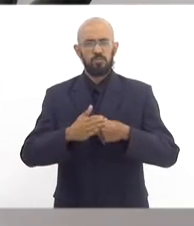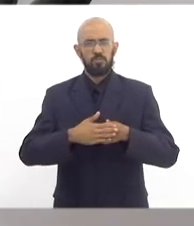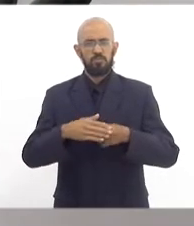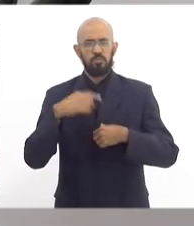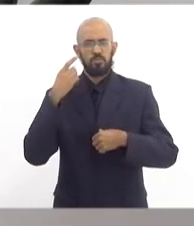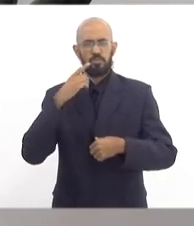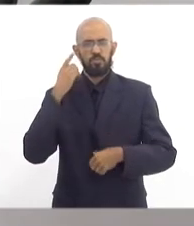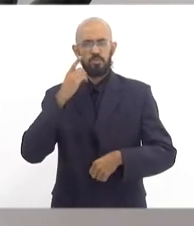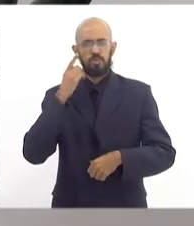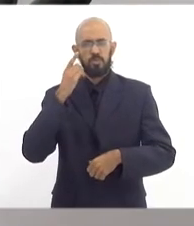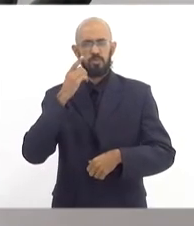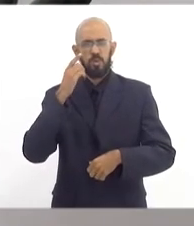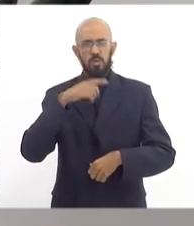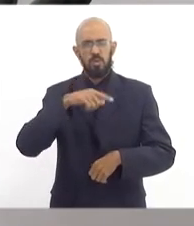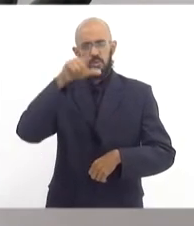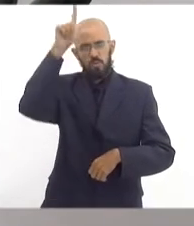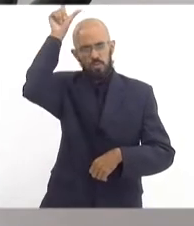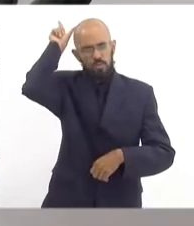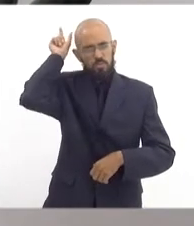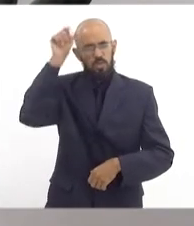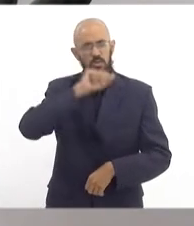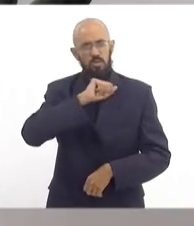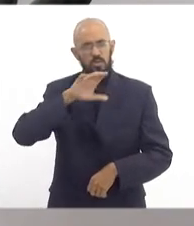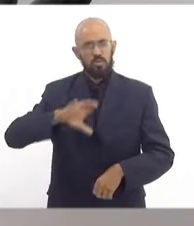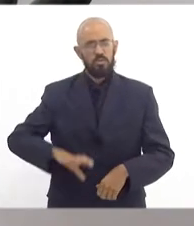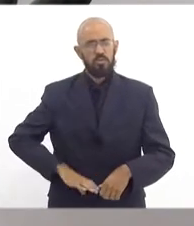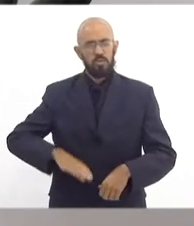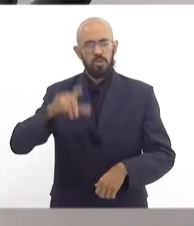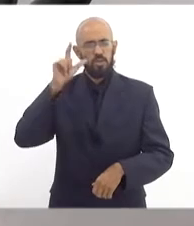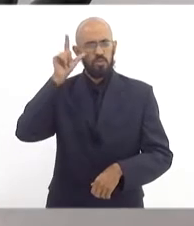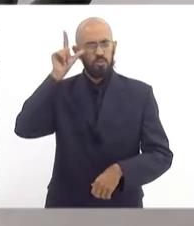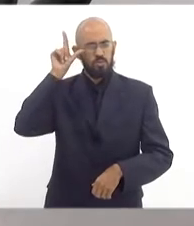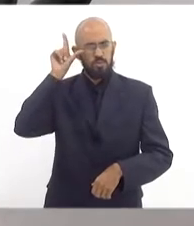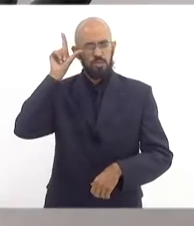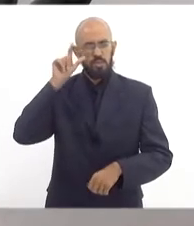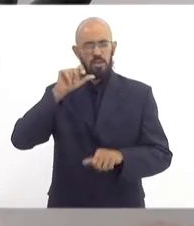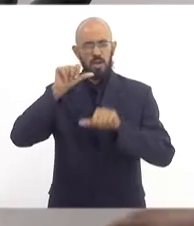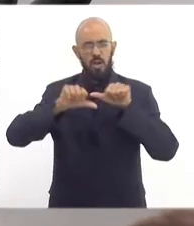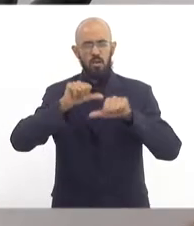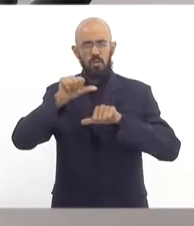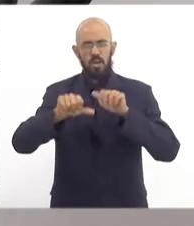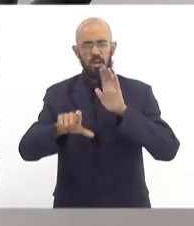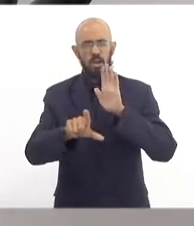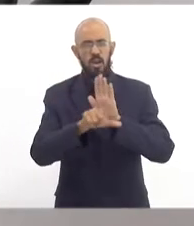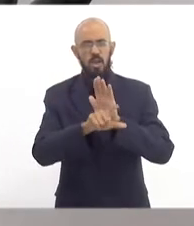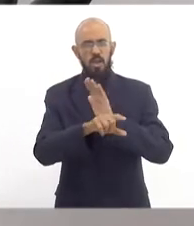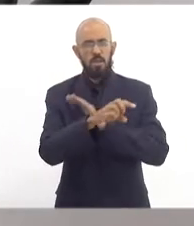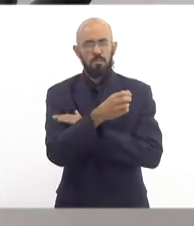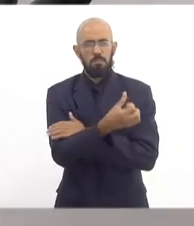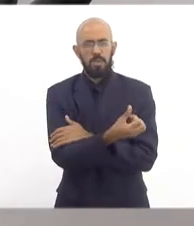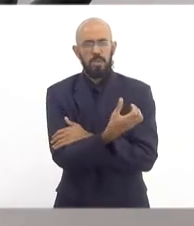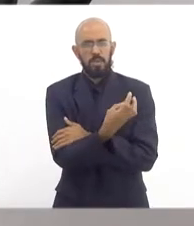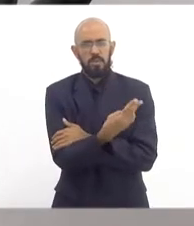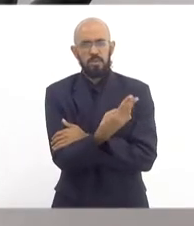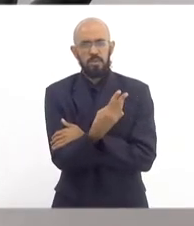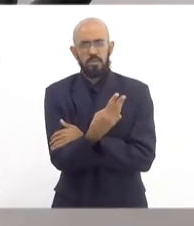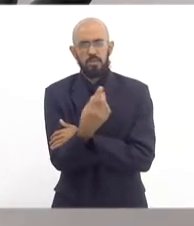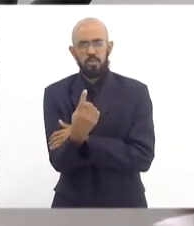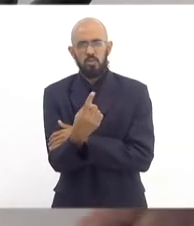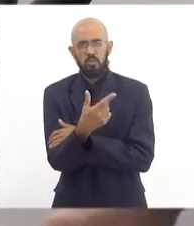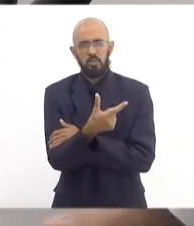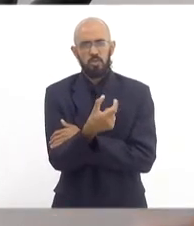deputados Luiz Paulo André Ceciliano e Lucinha que altera a Lei Nº 6 331 de